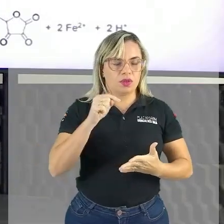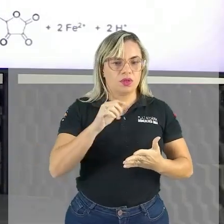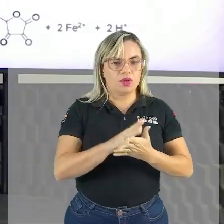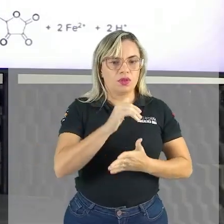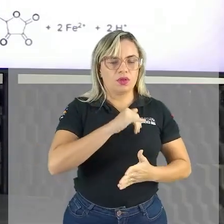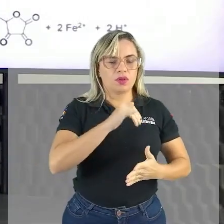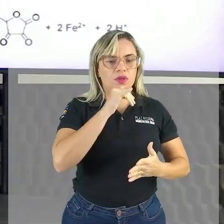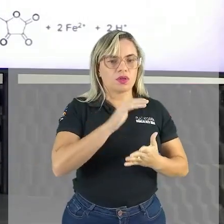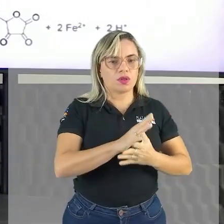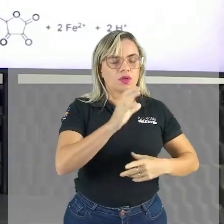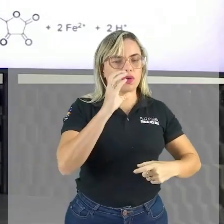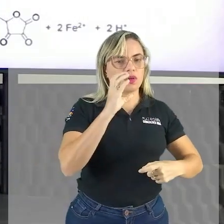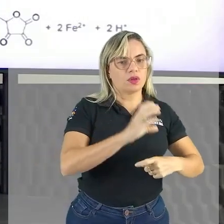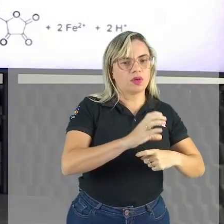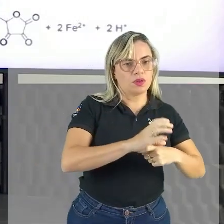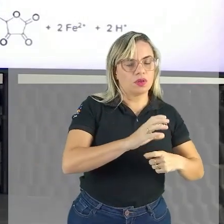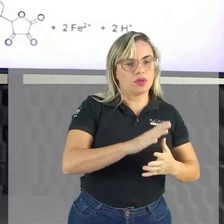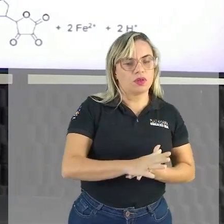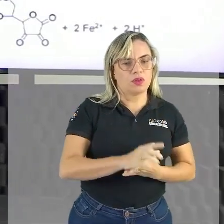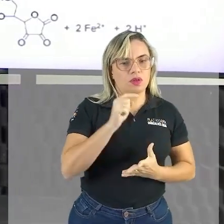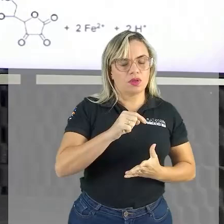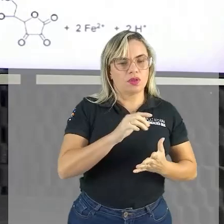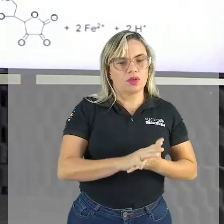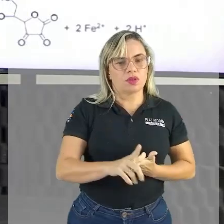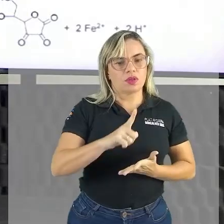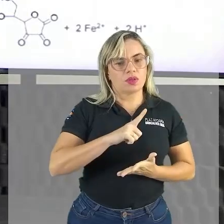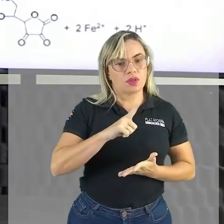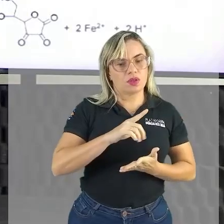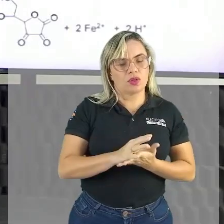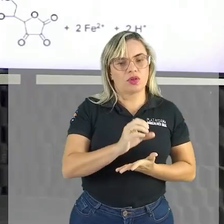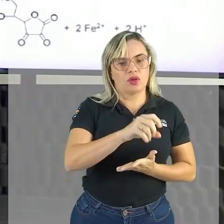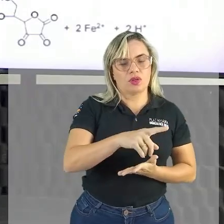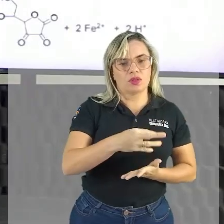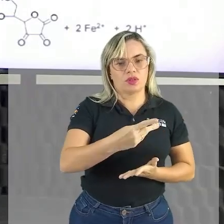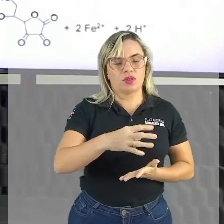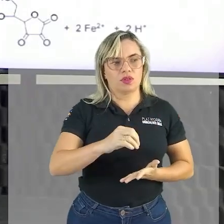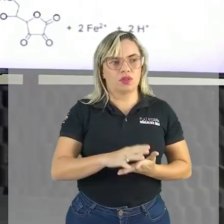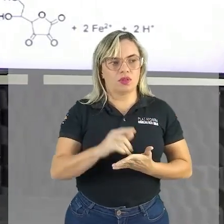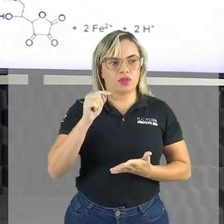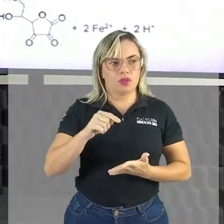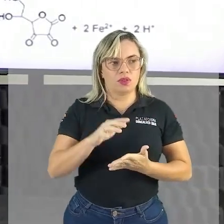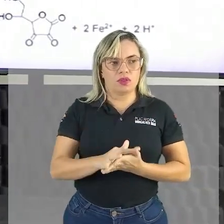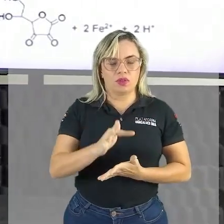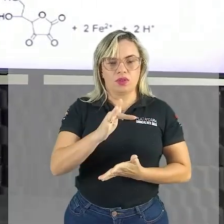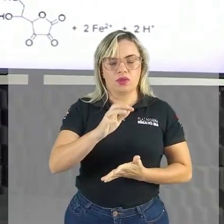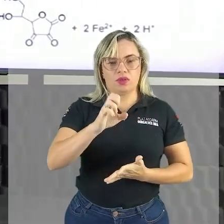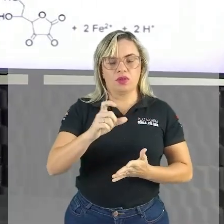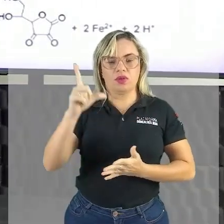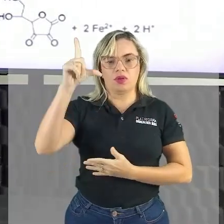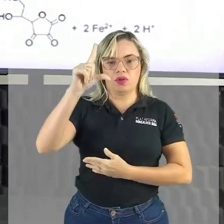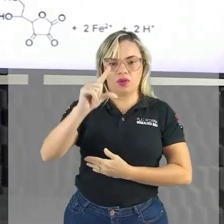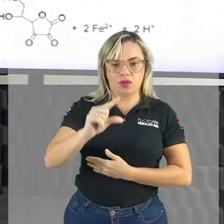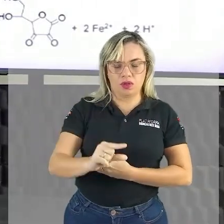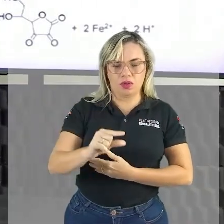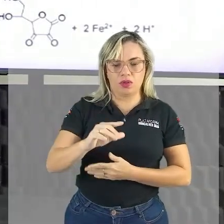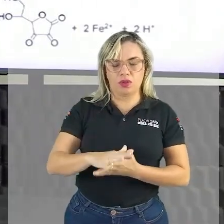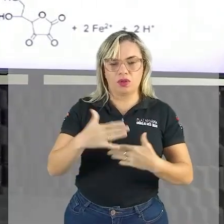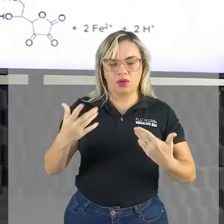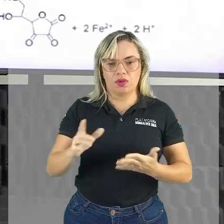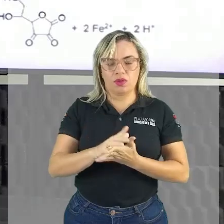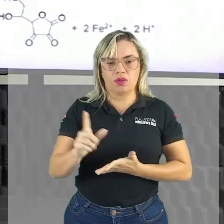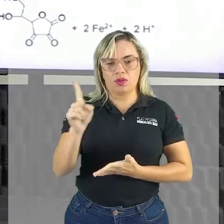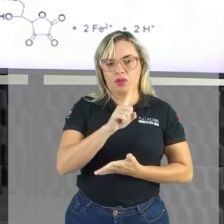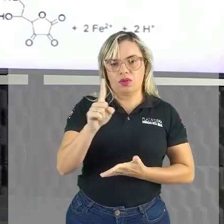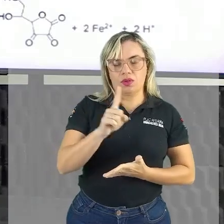oxidação, certo? Sofre oxidação. O ferro sofre redução. Então não é